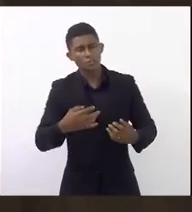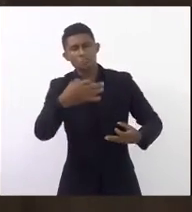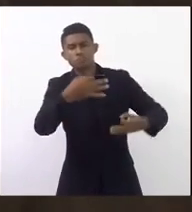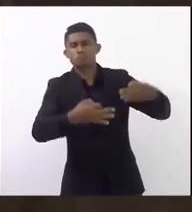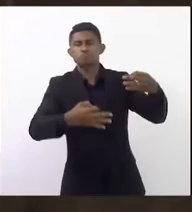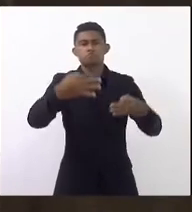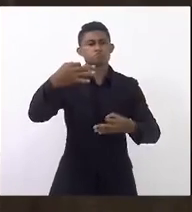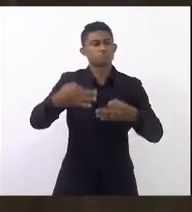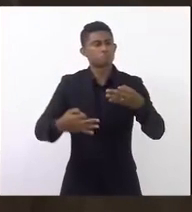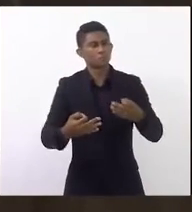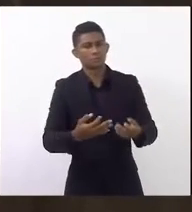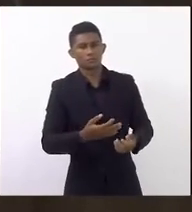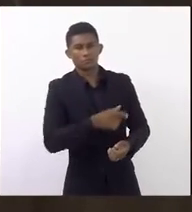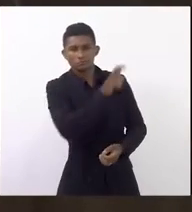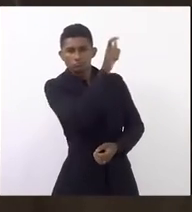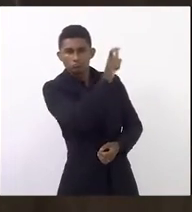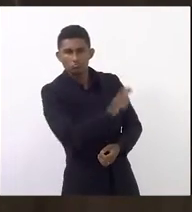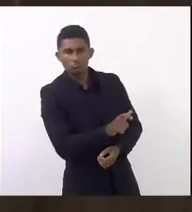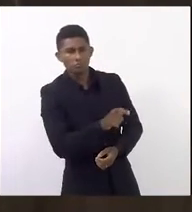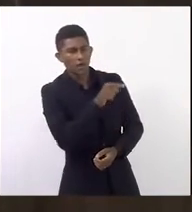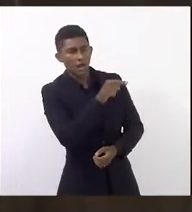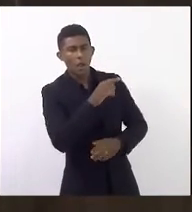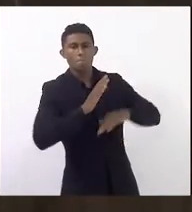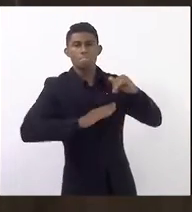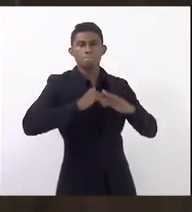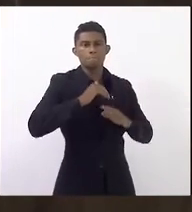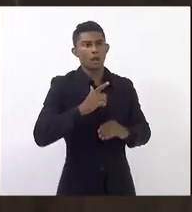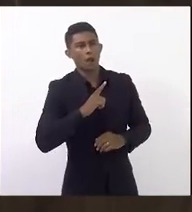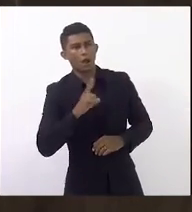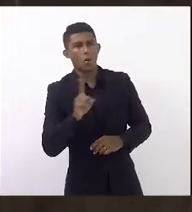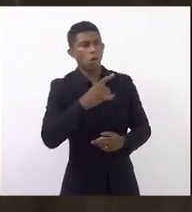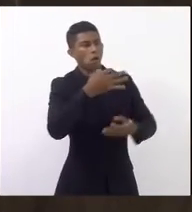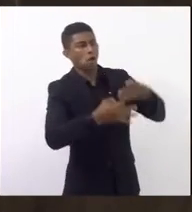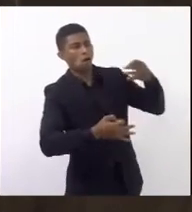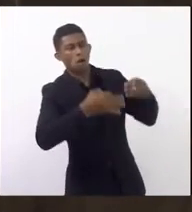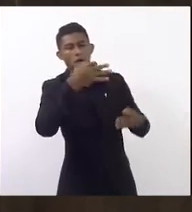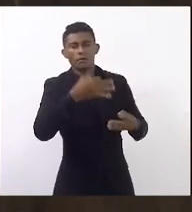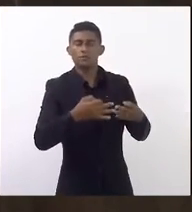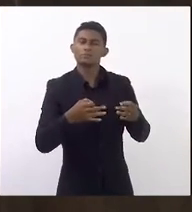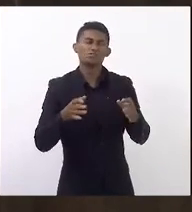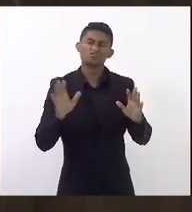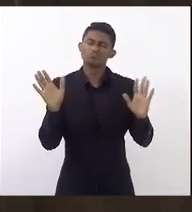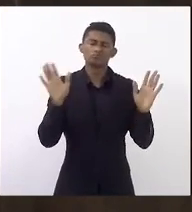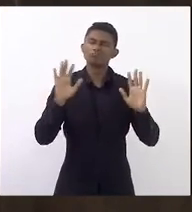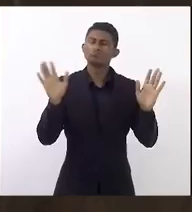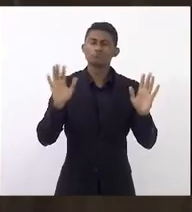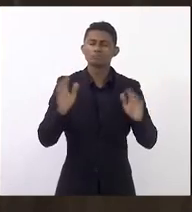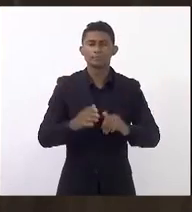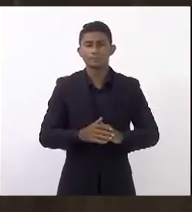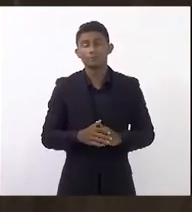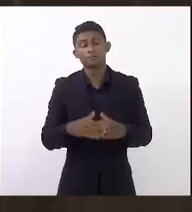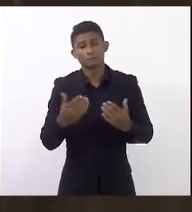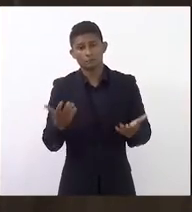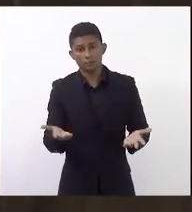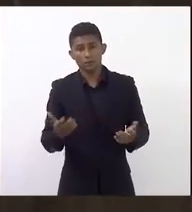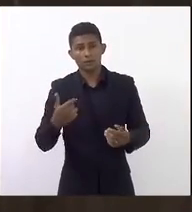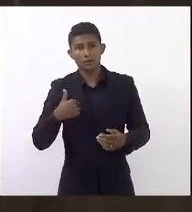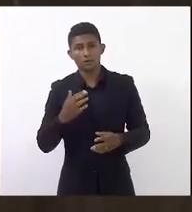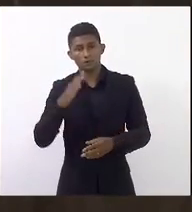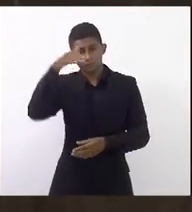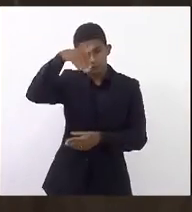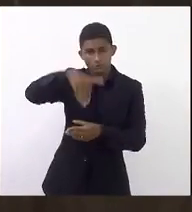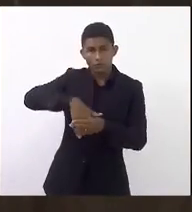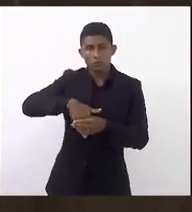a qualificação do candidato, porque entendo que essa não é a melhor forma de escolha. Portanto, meu voto é